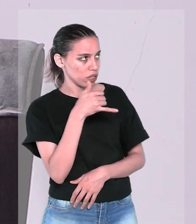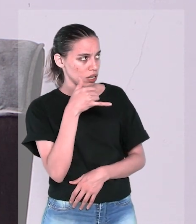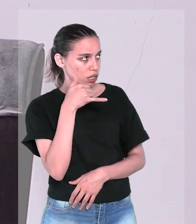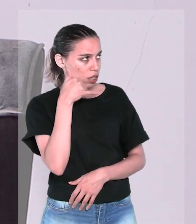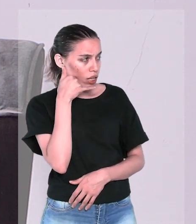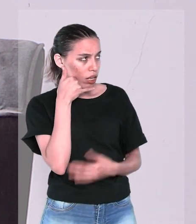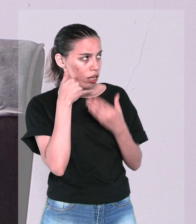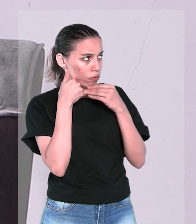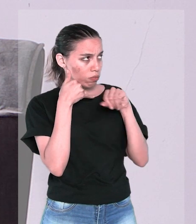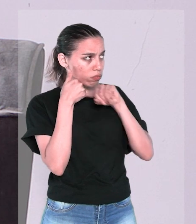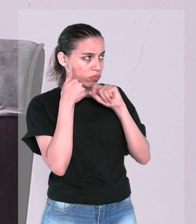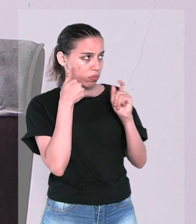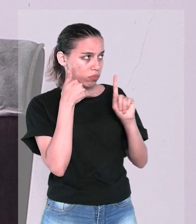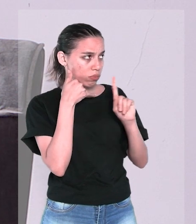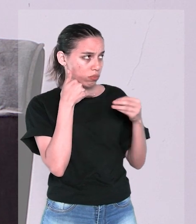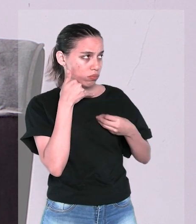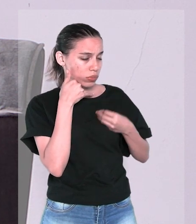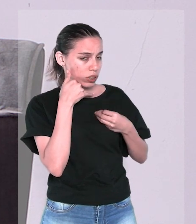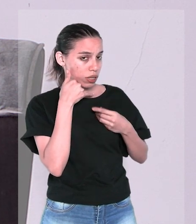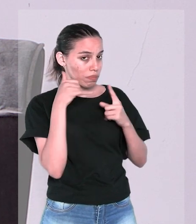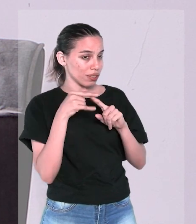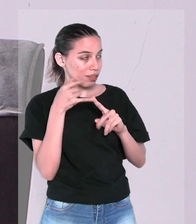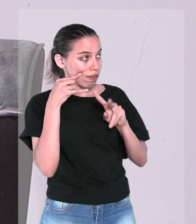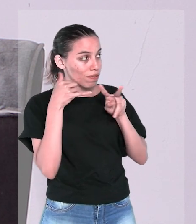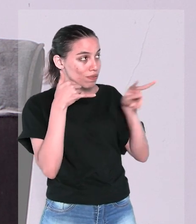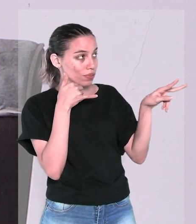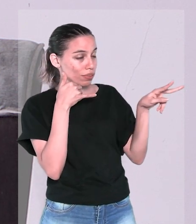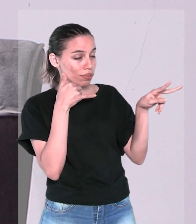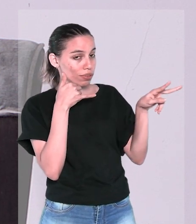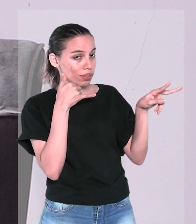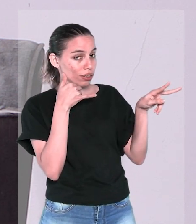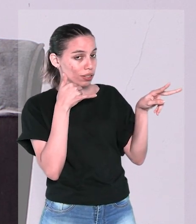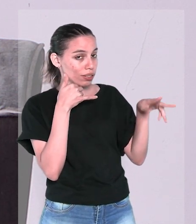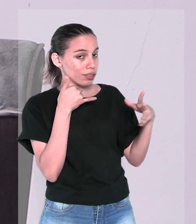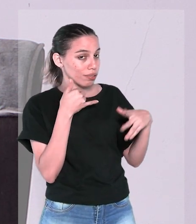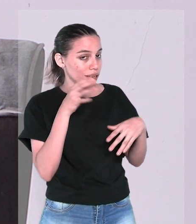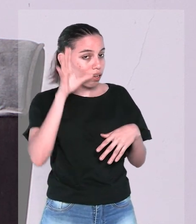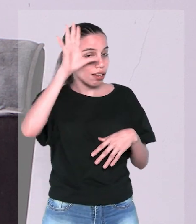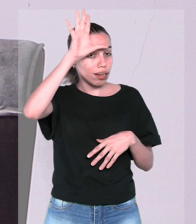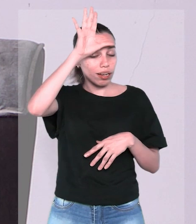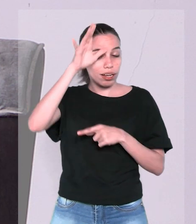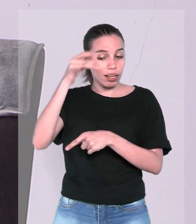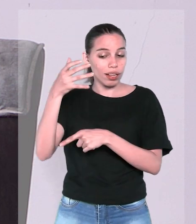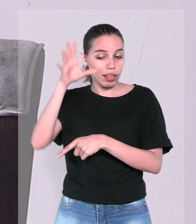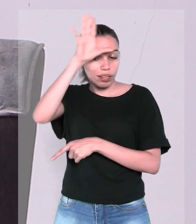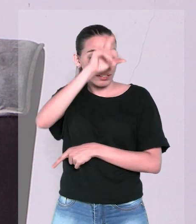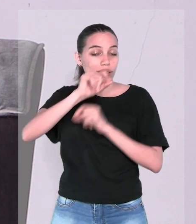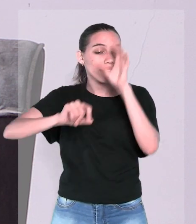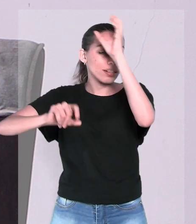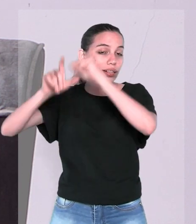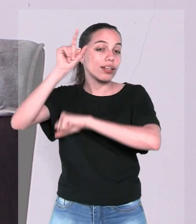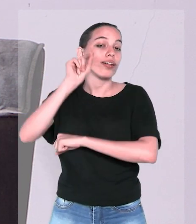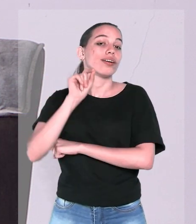violenta. Então, é isso que eu chamo de dialogicidade. Vai ter que aprender a como se comunicar sem ser violento, sem ser